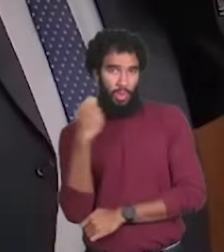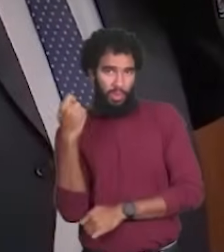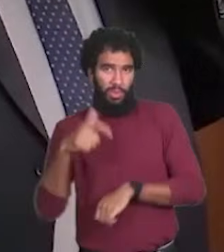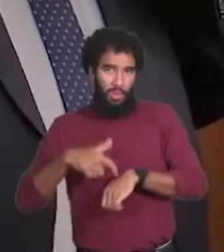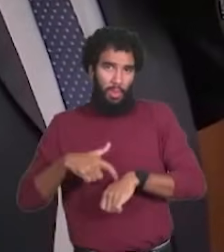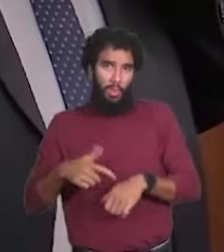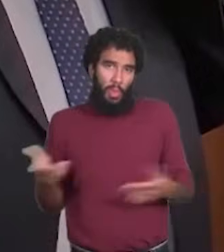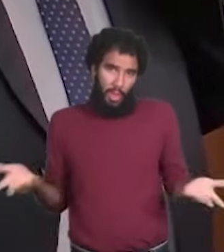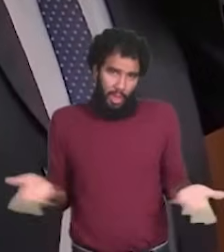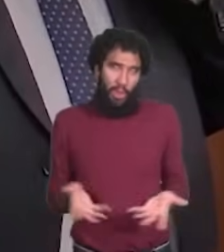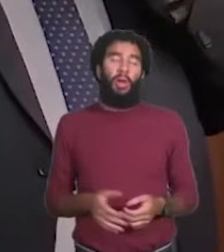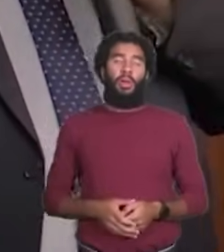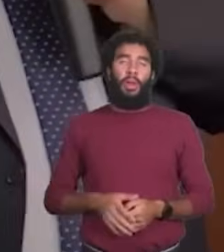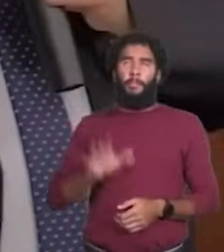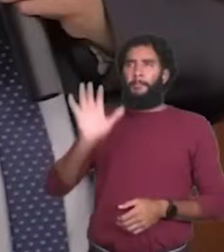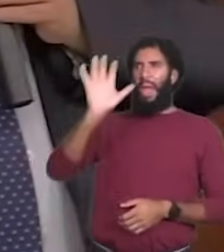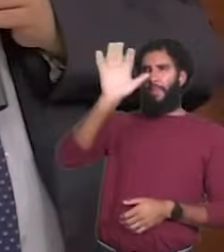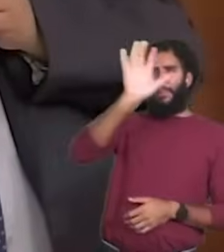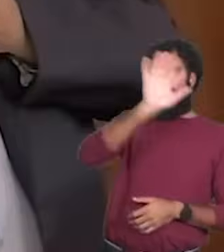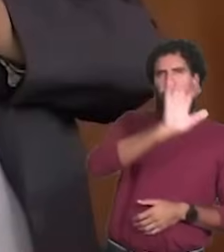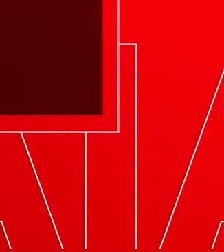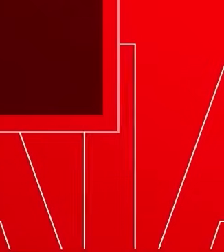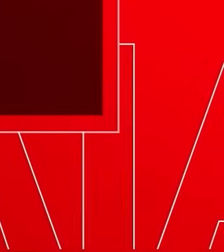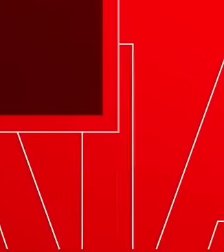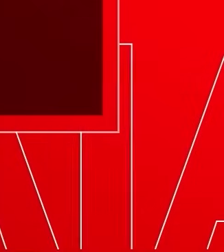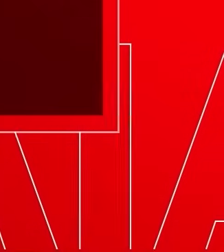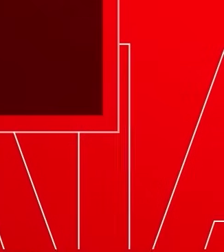em todo o nosso território